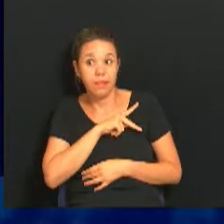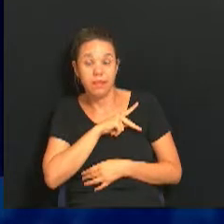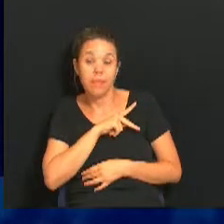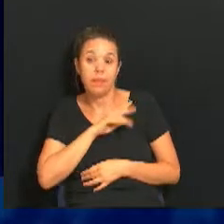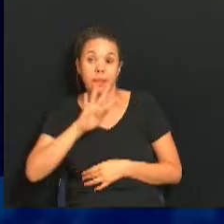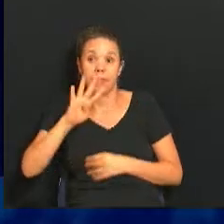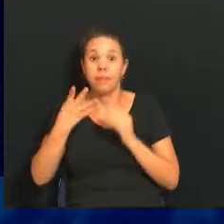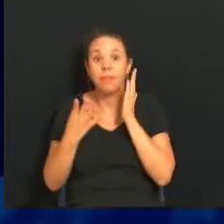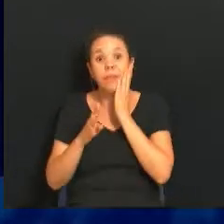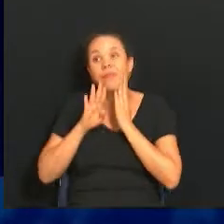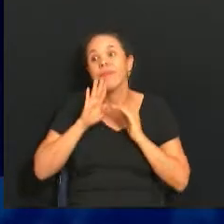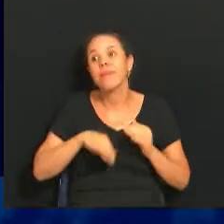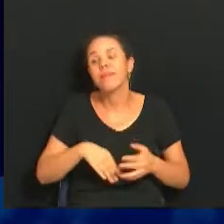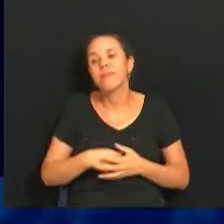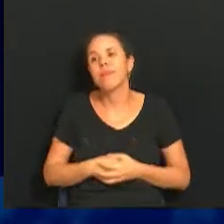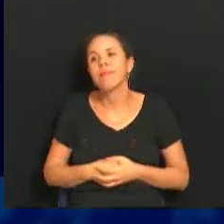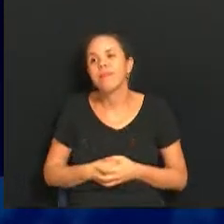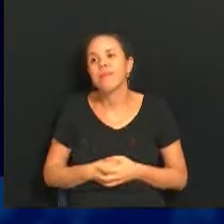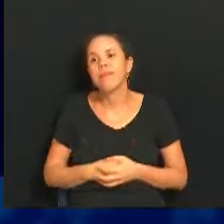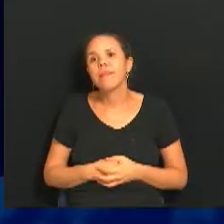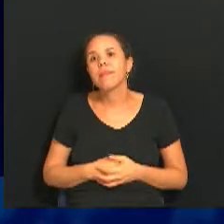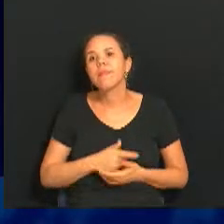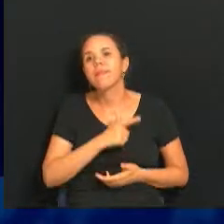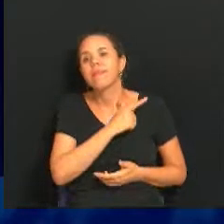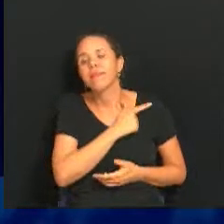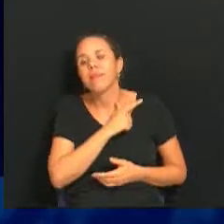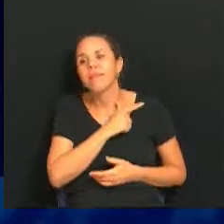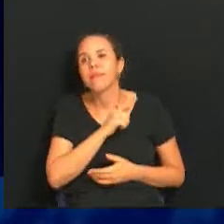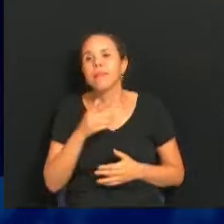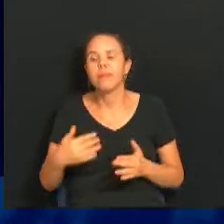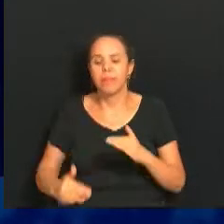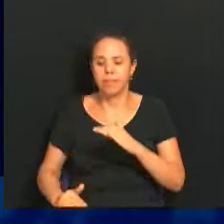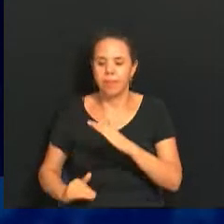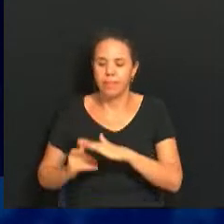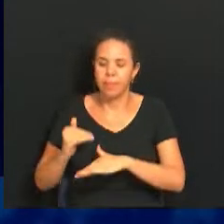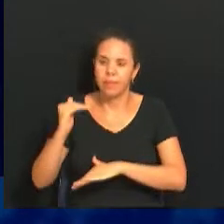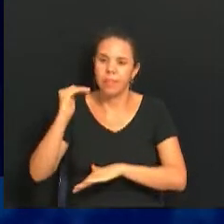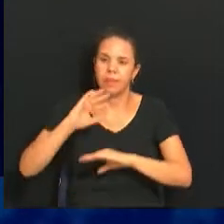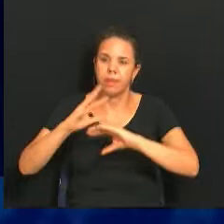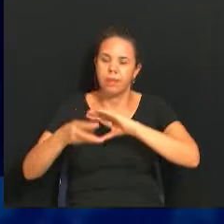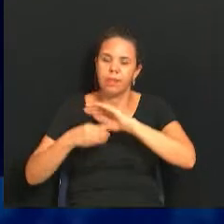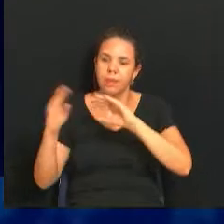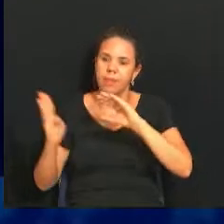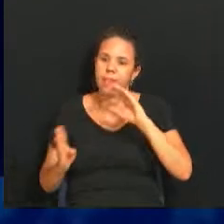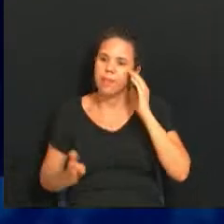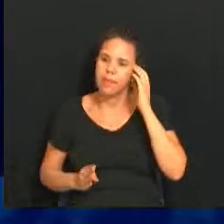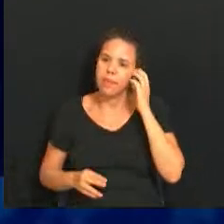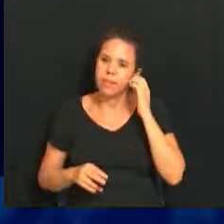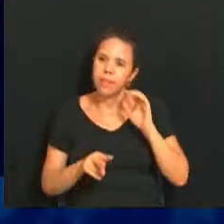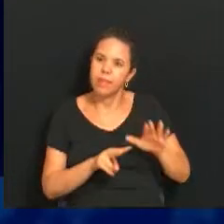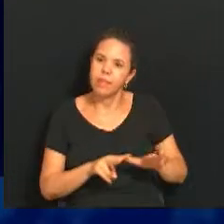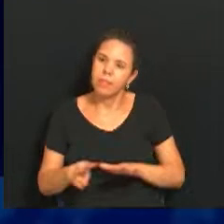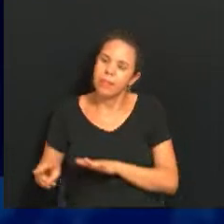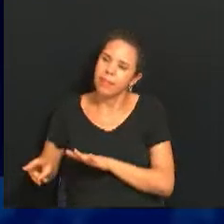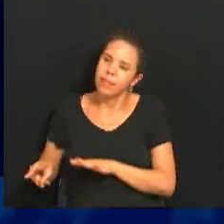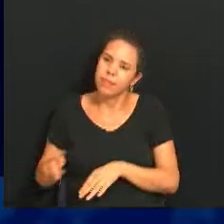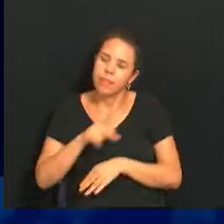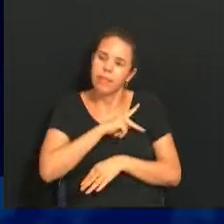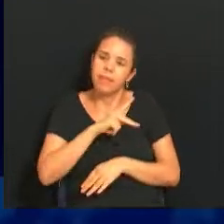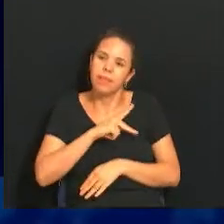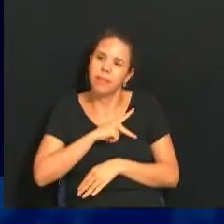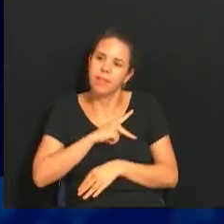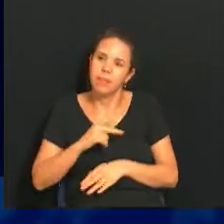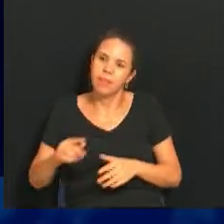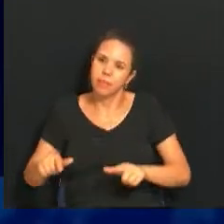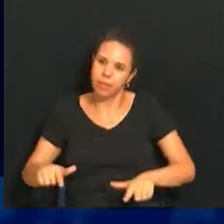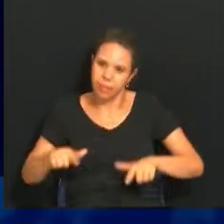4 horas da tarde. O Bugre vem de classificação na Copa do Brasil no meio de semana, o Palmeiras vem de título